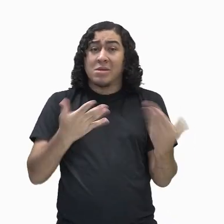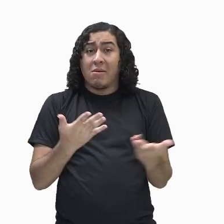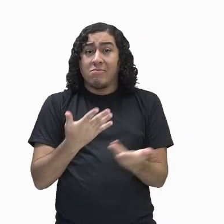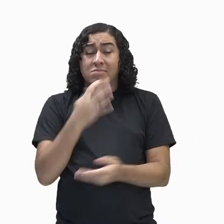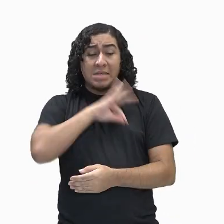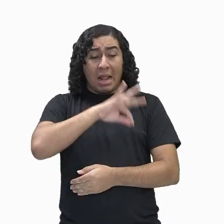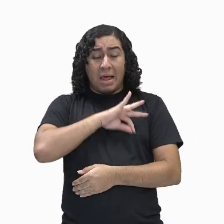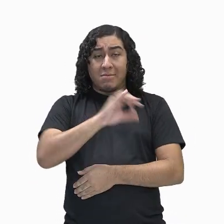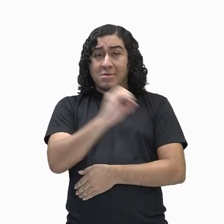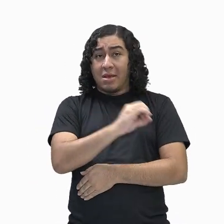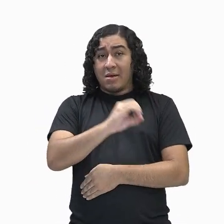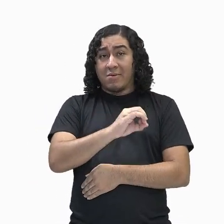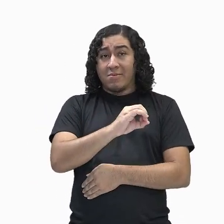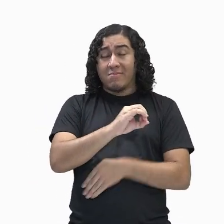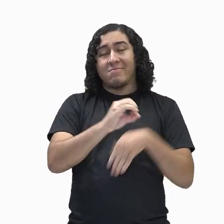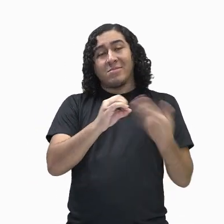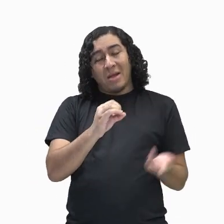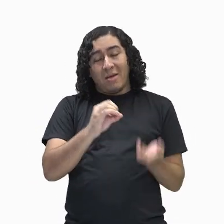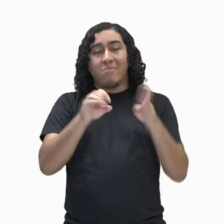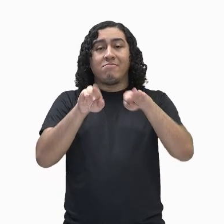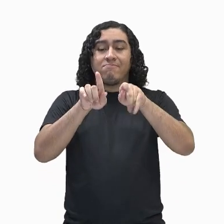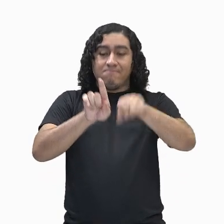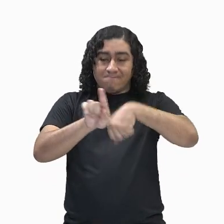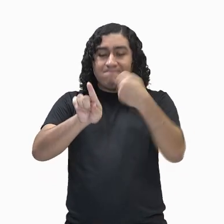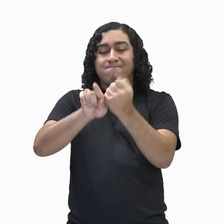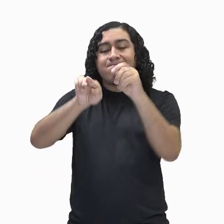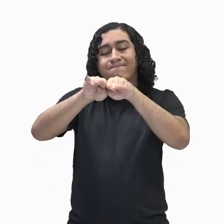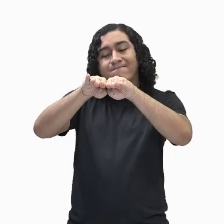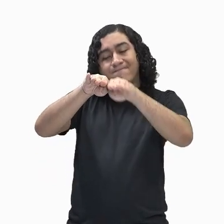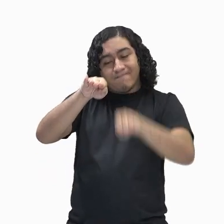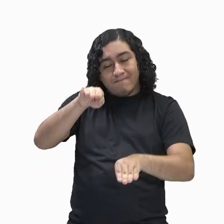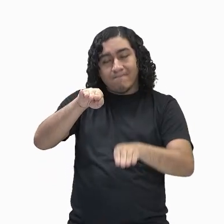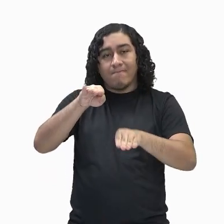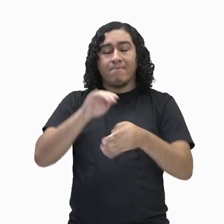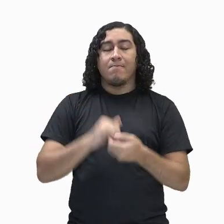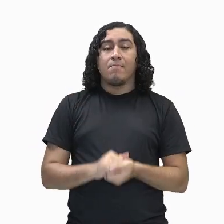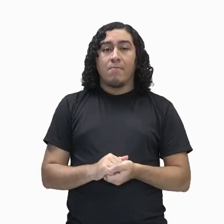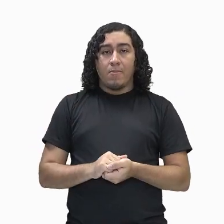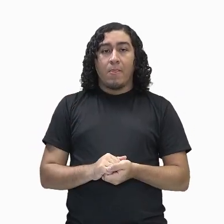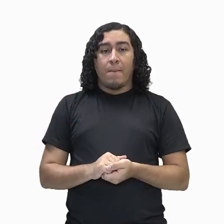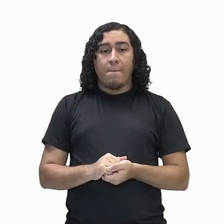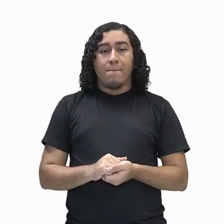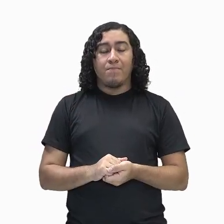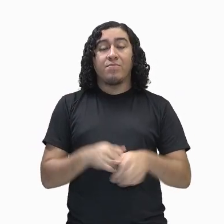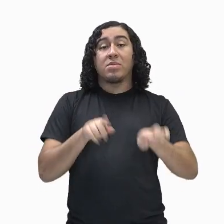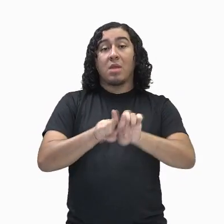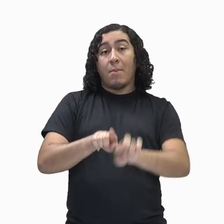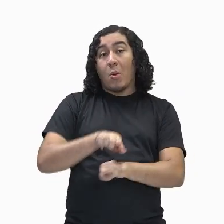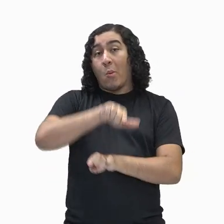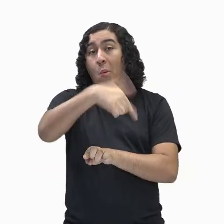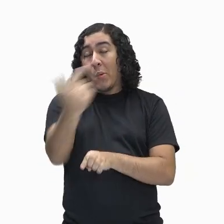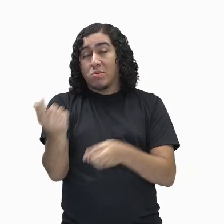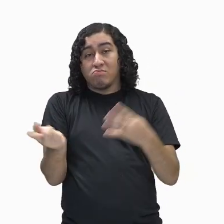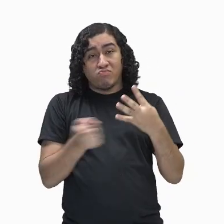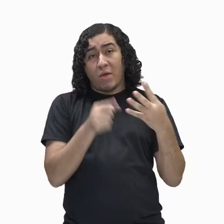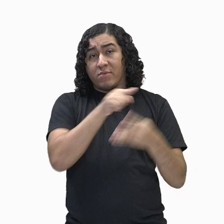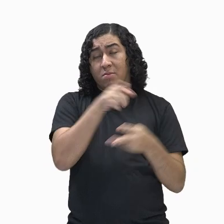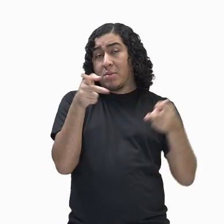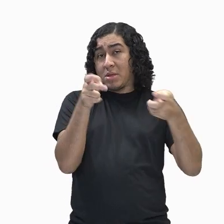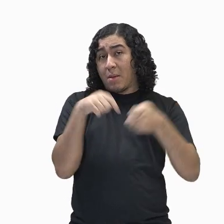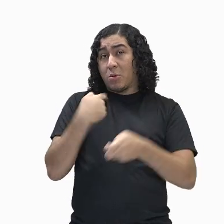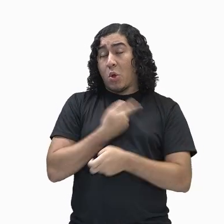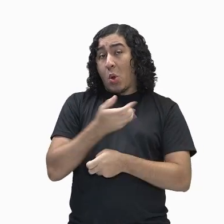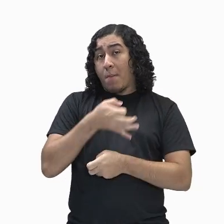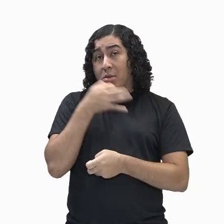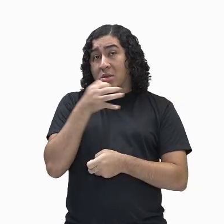aí gera desigualdade social. E outro fator que você aí percebe, nós comentamos, que é